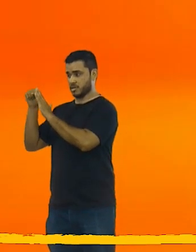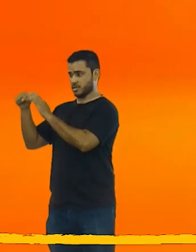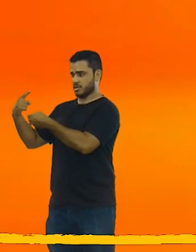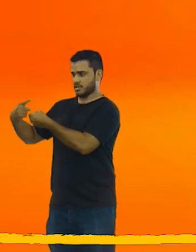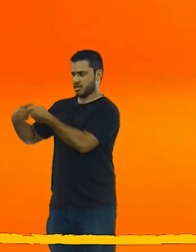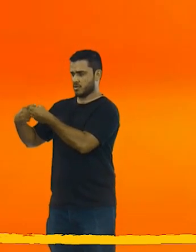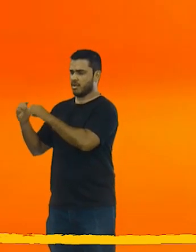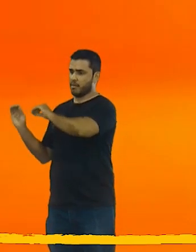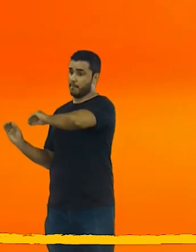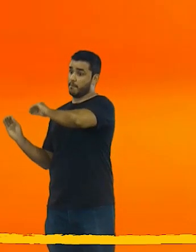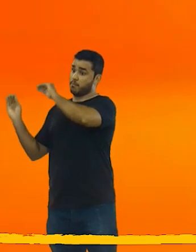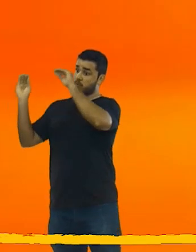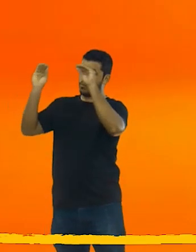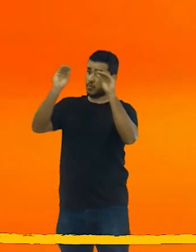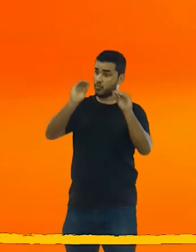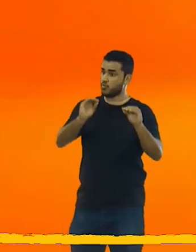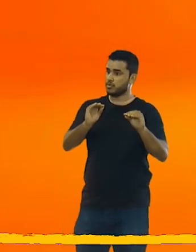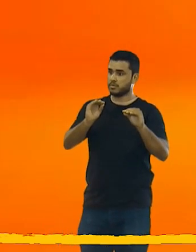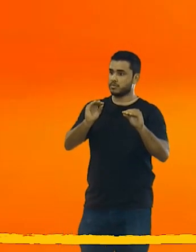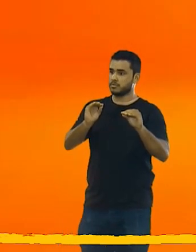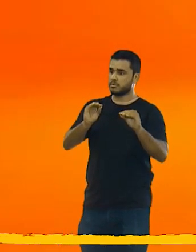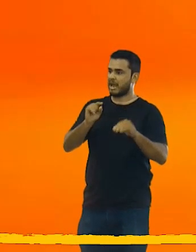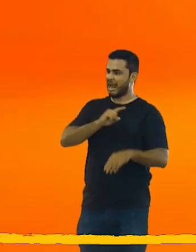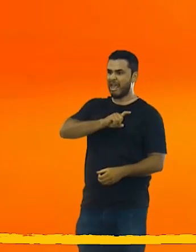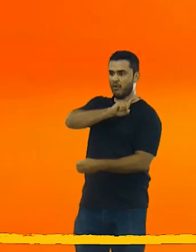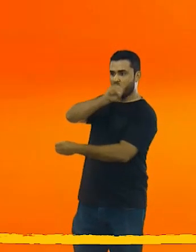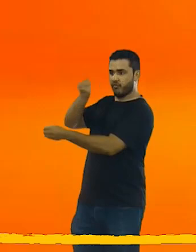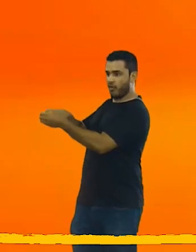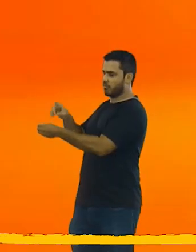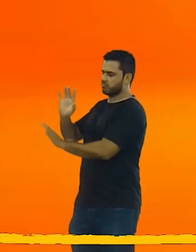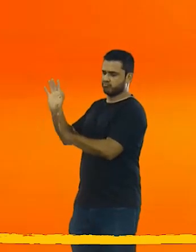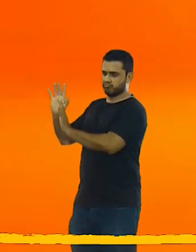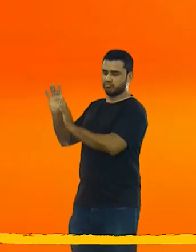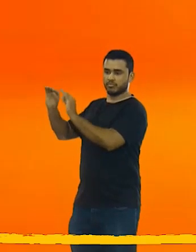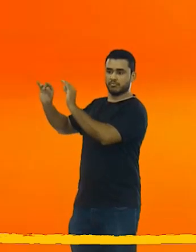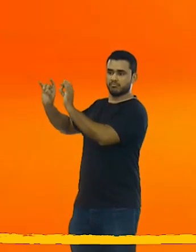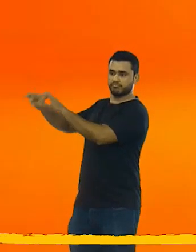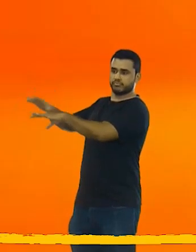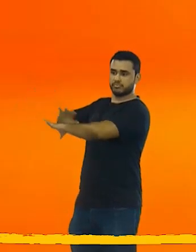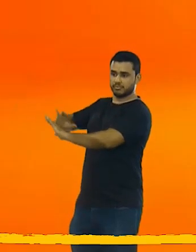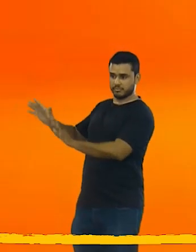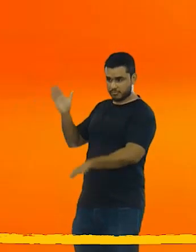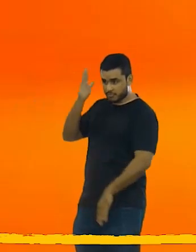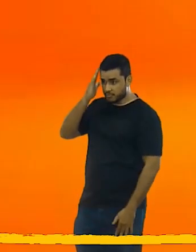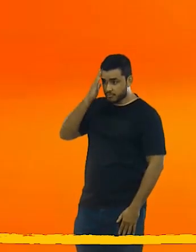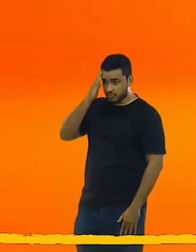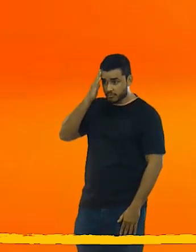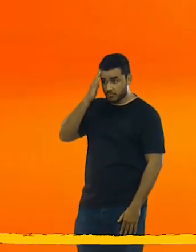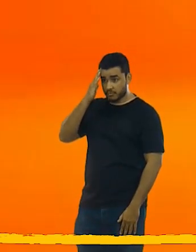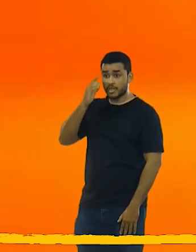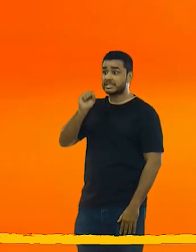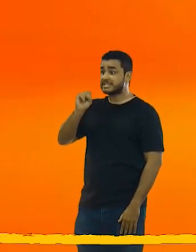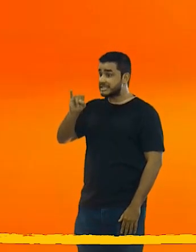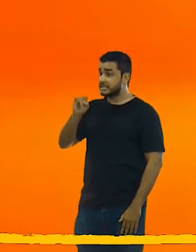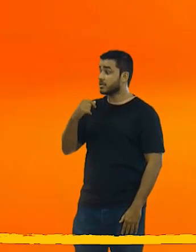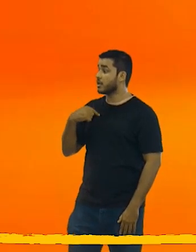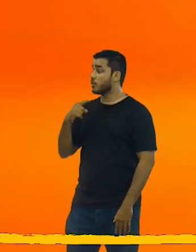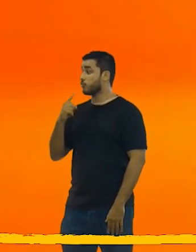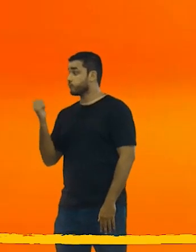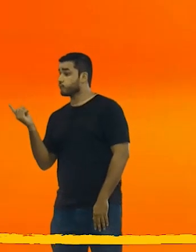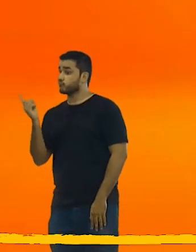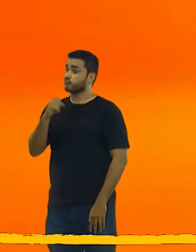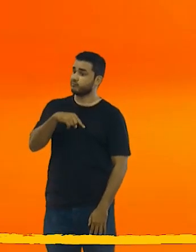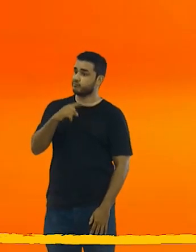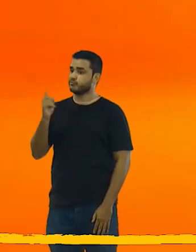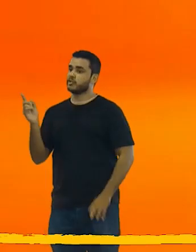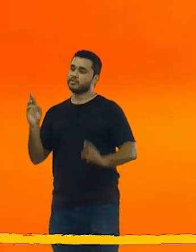cidade e volta para o campo, o movimento se chama pendular, pêndulo, ida e volta. Tudo bem? Mas vamos começar a brincar assim,